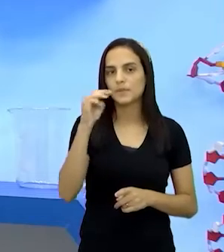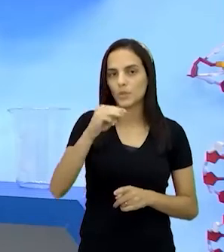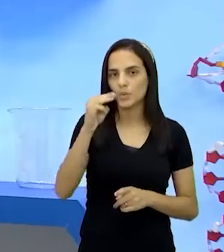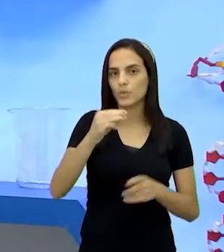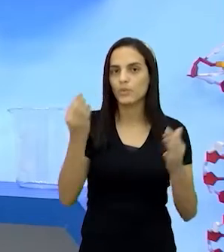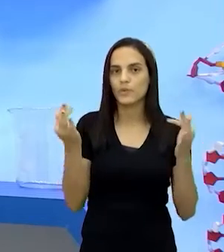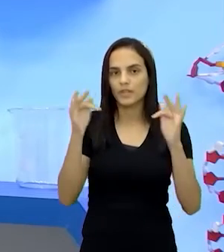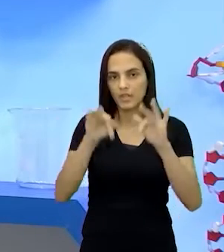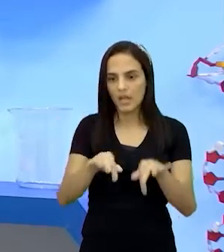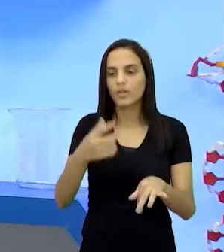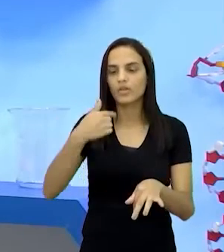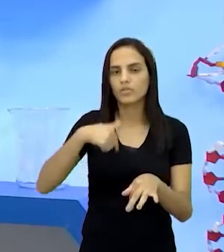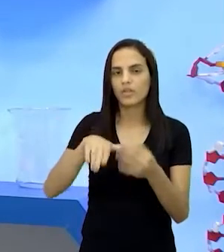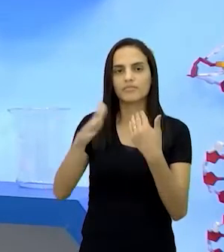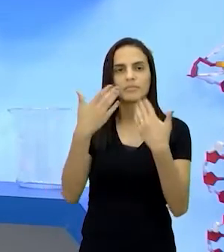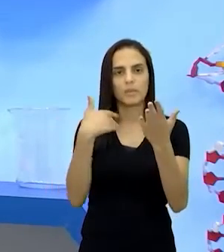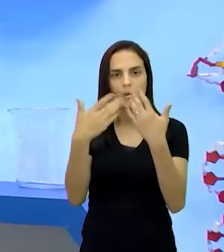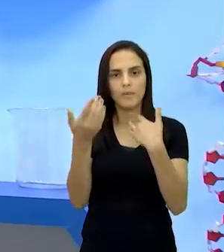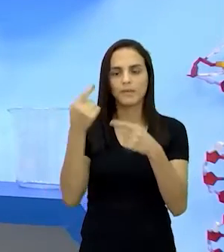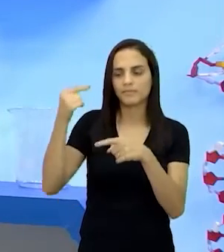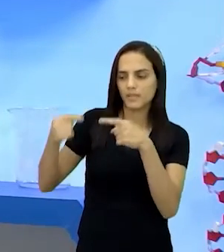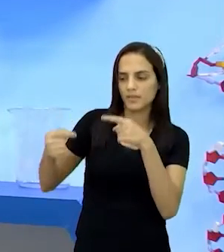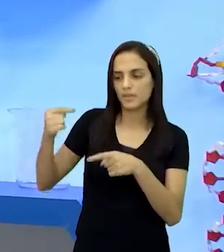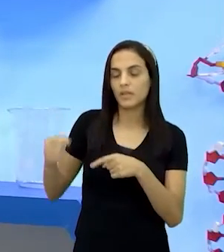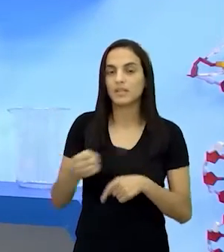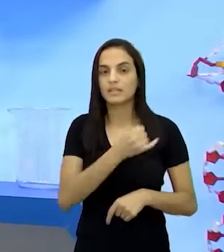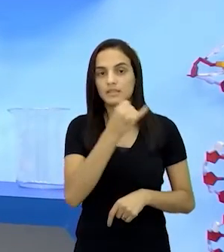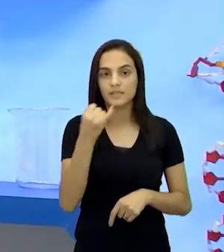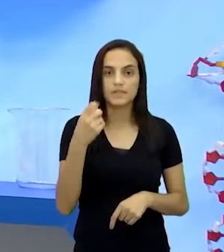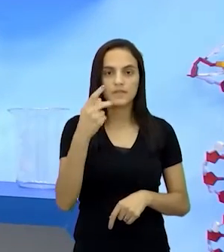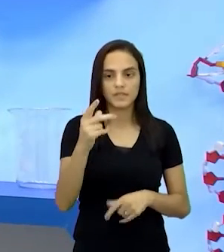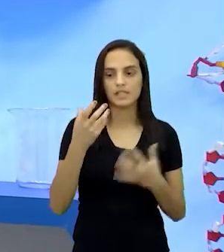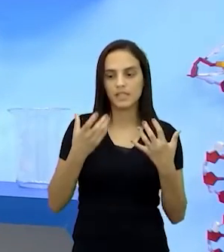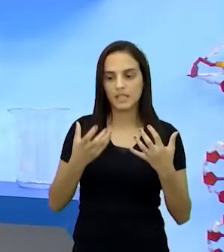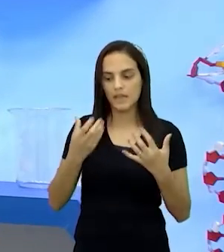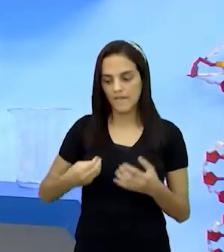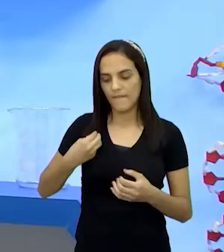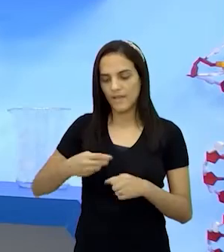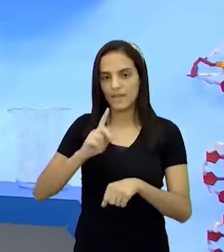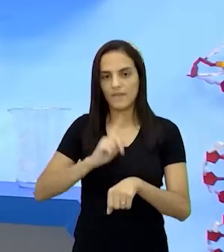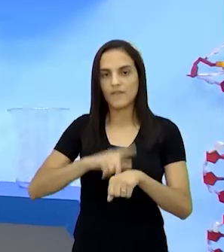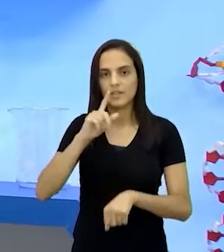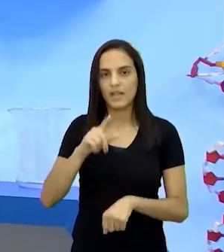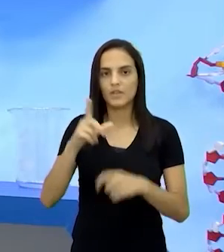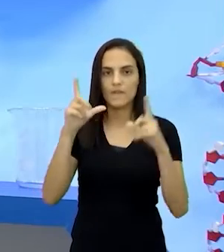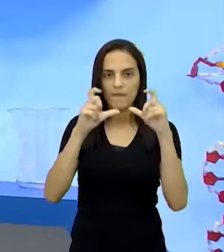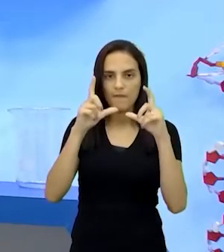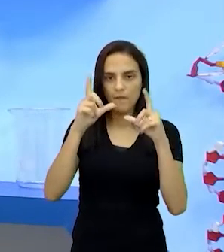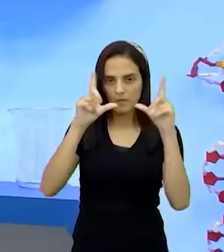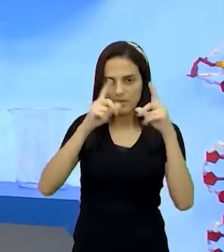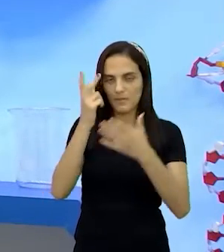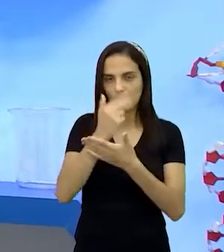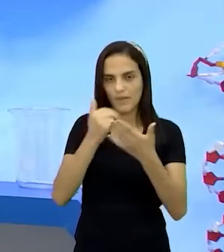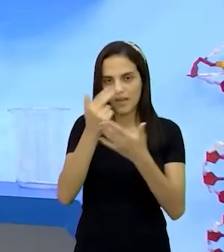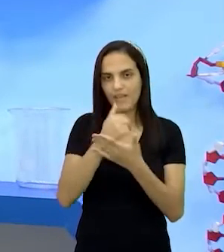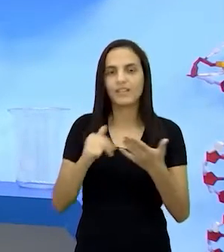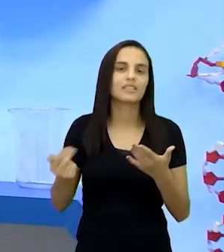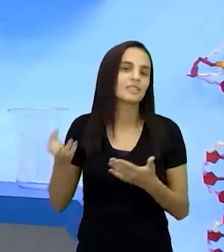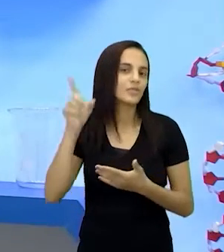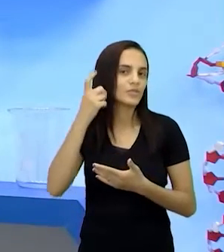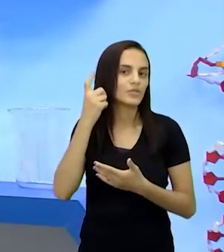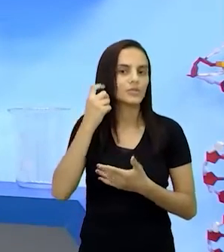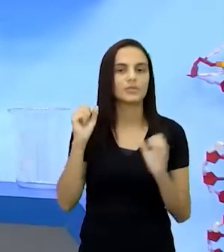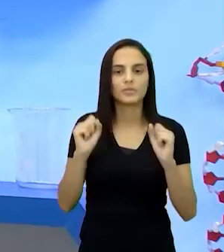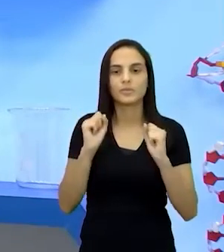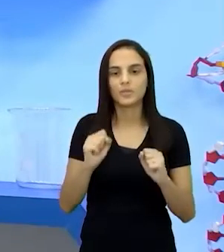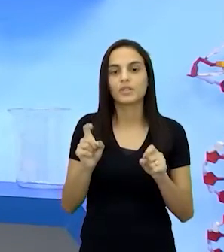ouviremos, conversaremos, debateremos e, se você quiser, poder entrar ao vivo aqui com som e imagem conosco, tá certo? Então, esses são os objetivos da aula de hoje, recado dado.